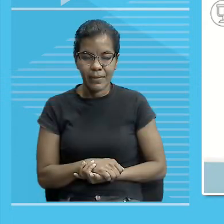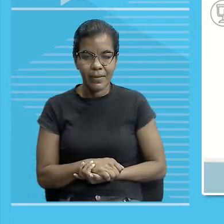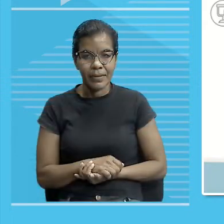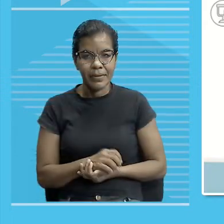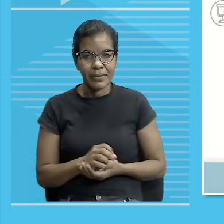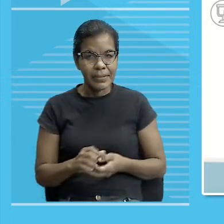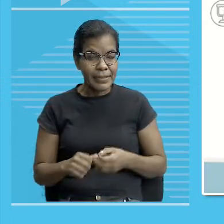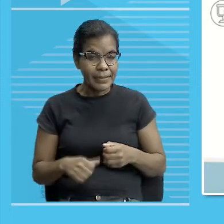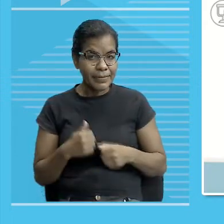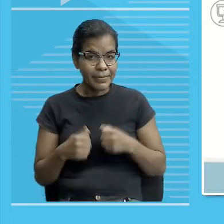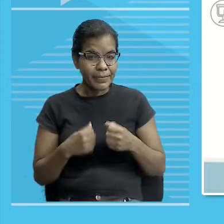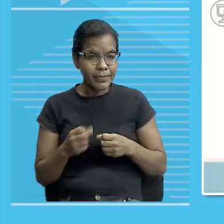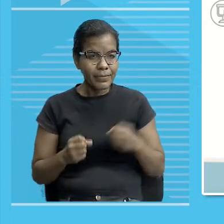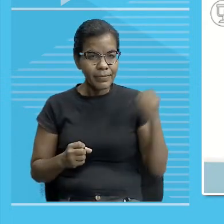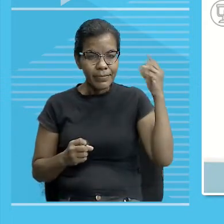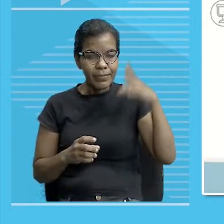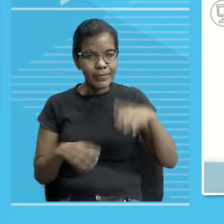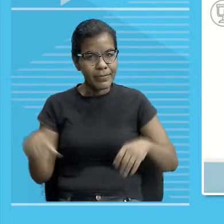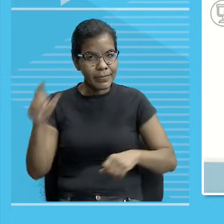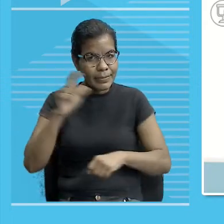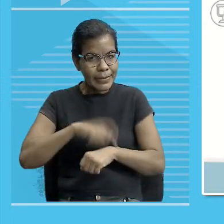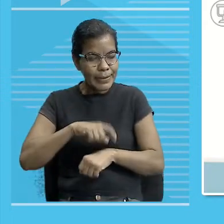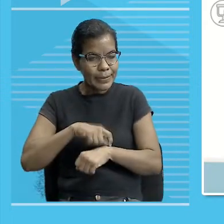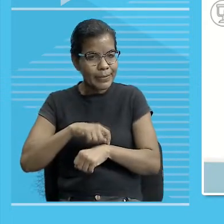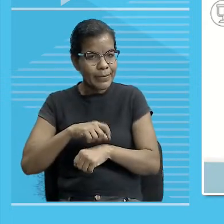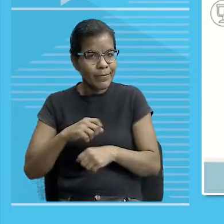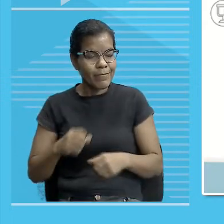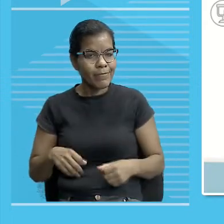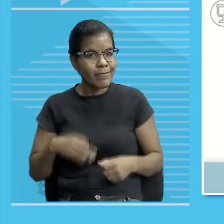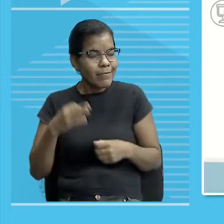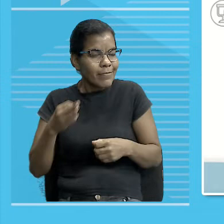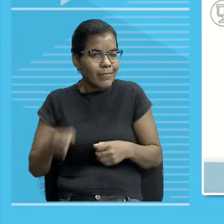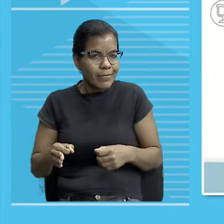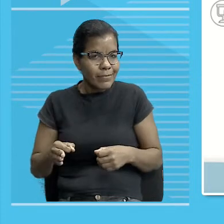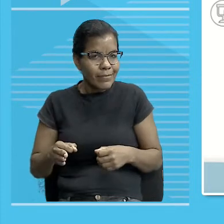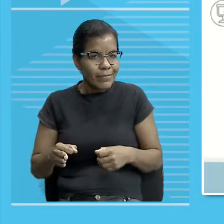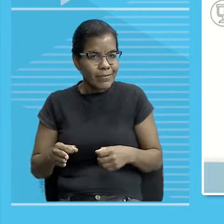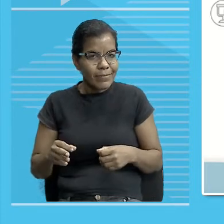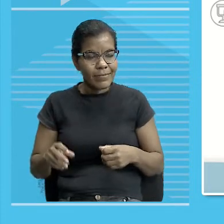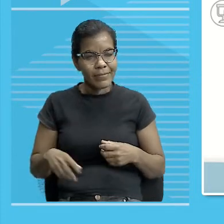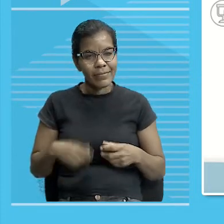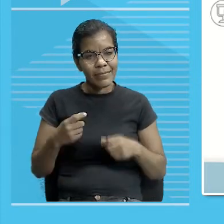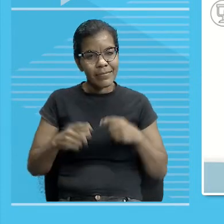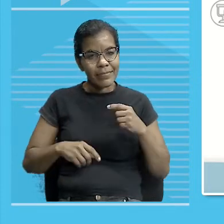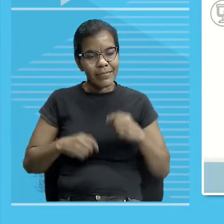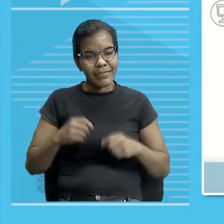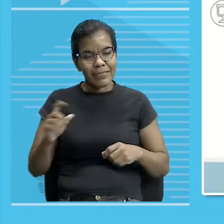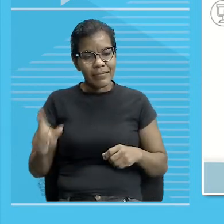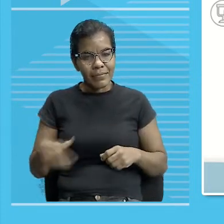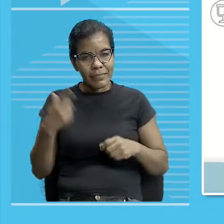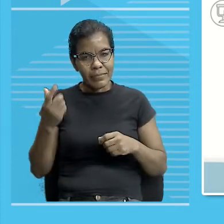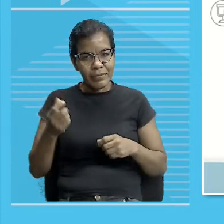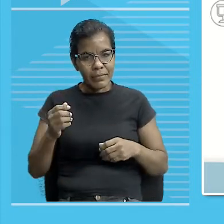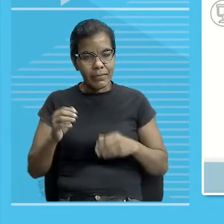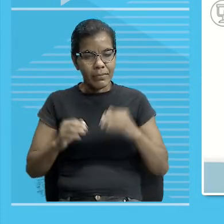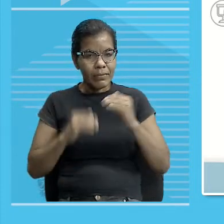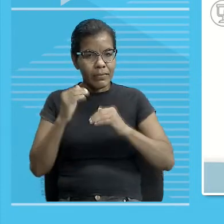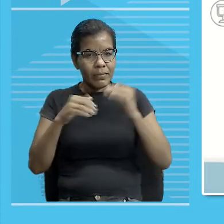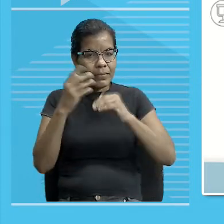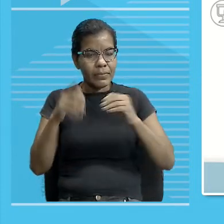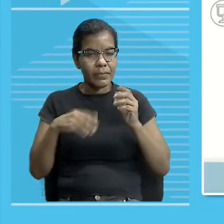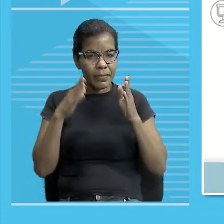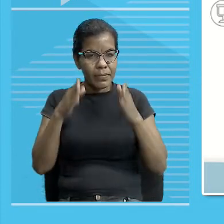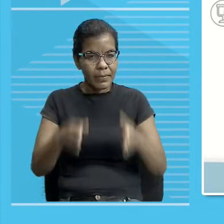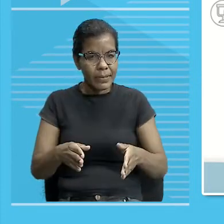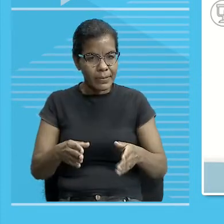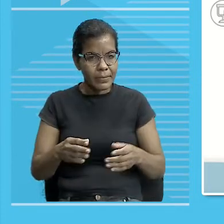Galera, claro que o momento óbvio em que acontece o processo de definição